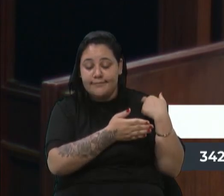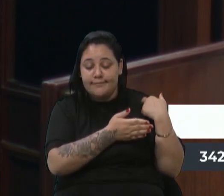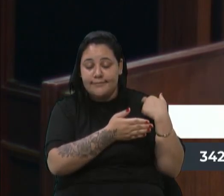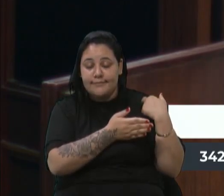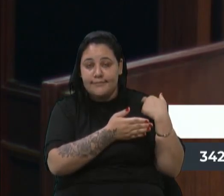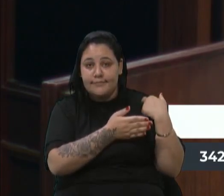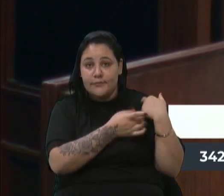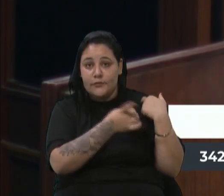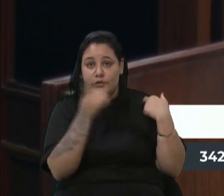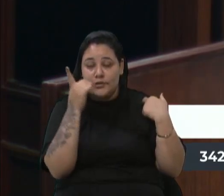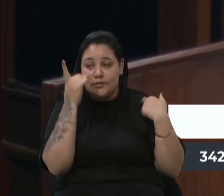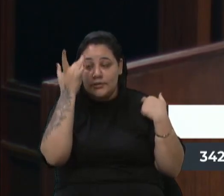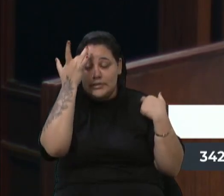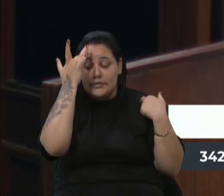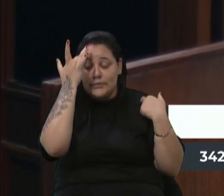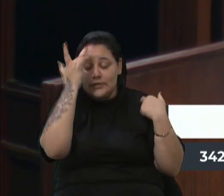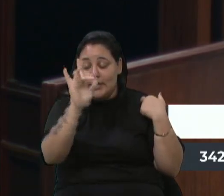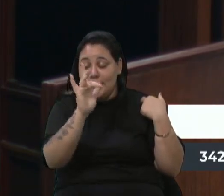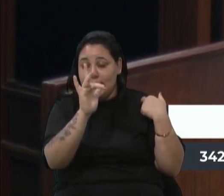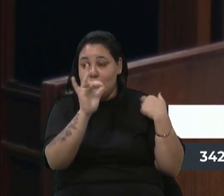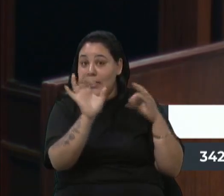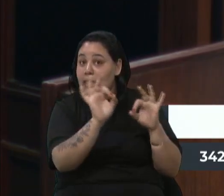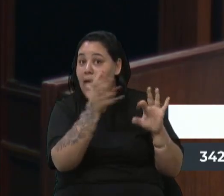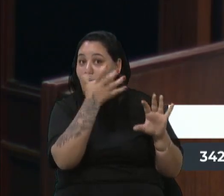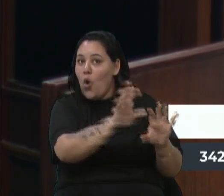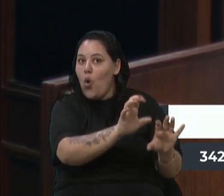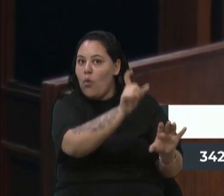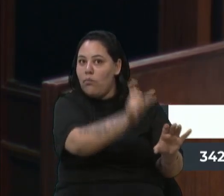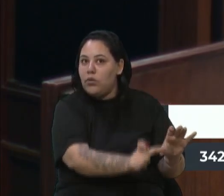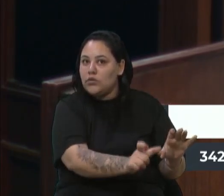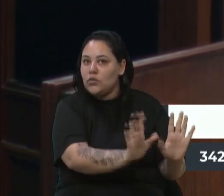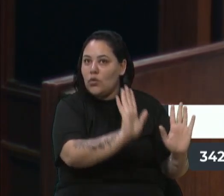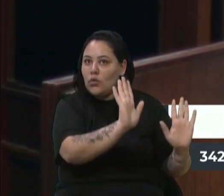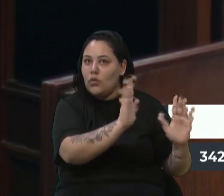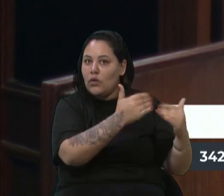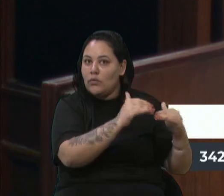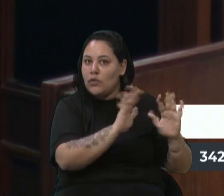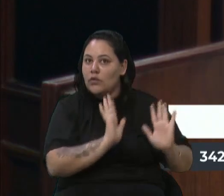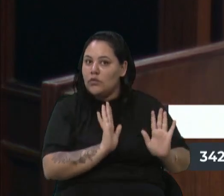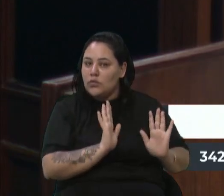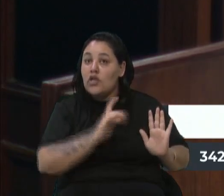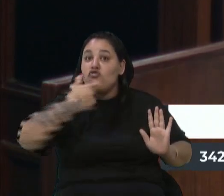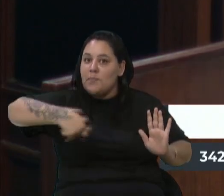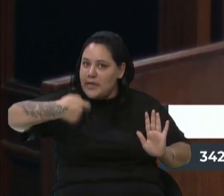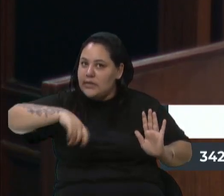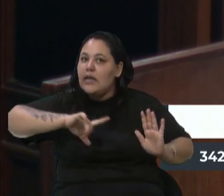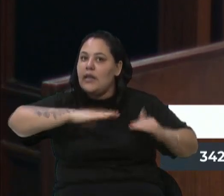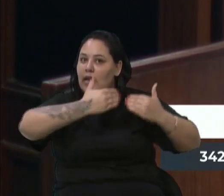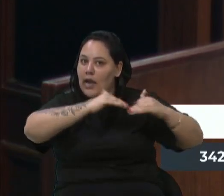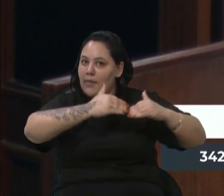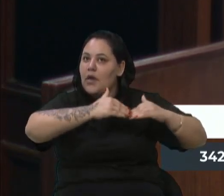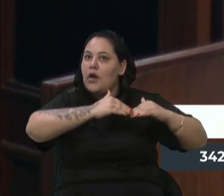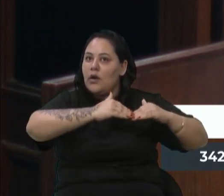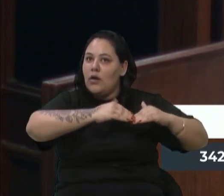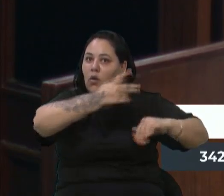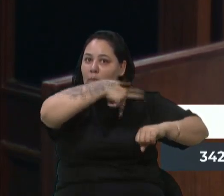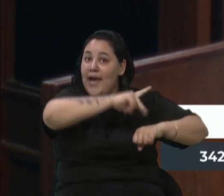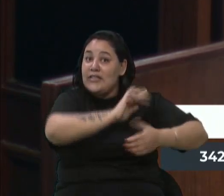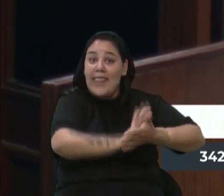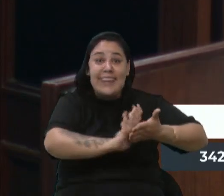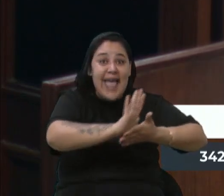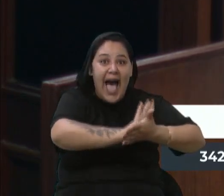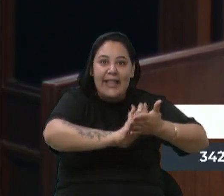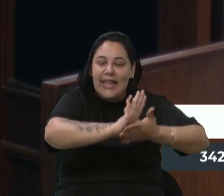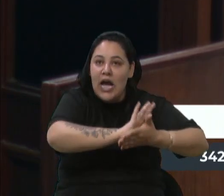que um caminhão, e nada contra o caminhão e o caminhoneiro, pelo amor de Deus, sem o caminhão e sem o caminhoneiro, esse país não é nada. E